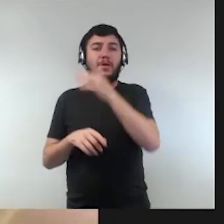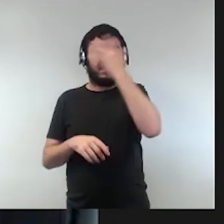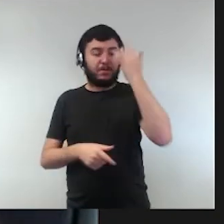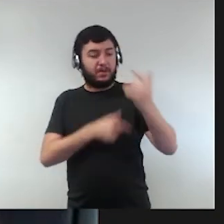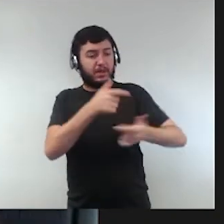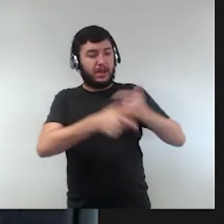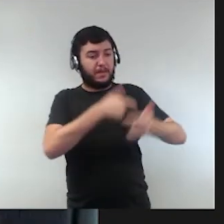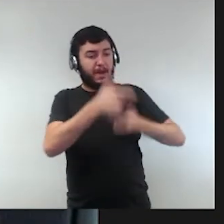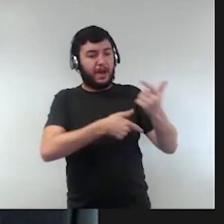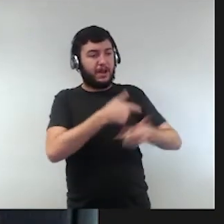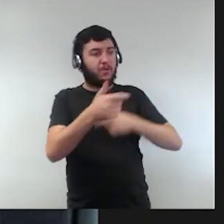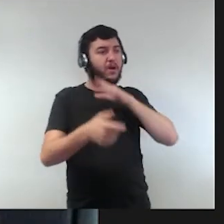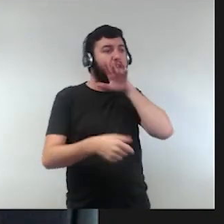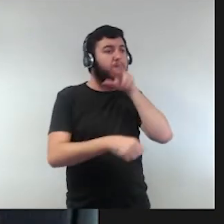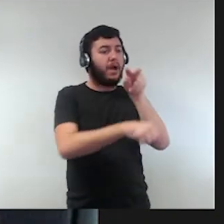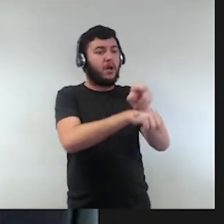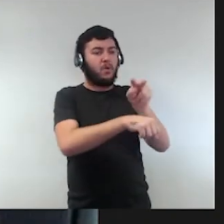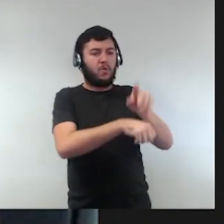Então, todos os